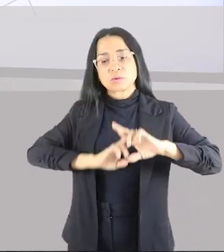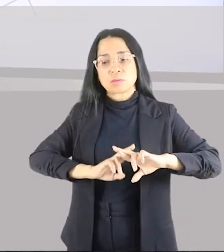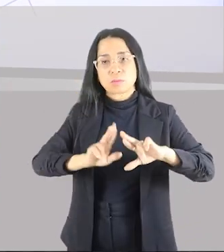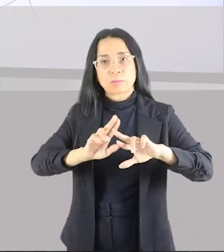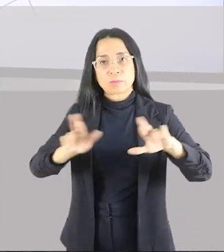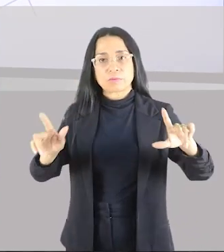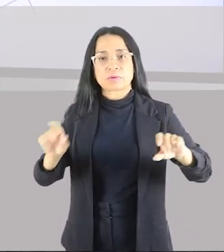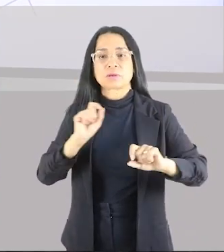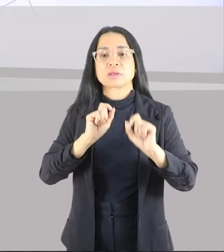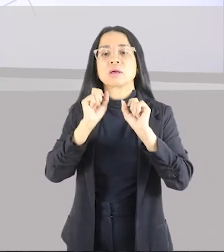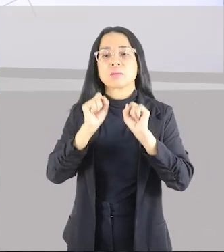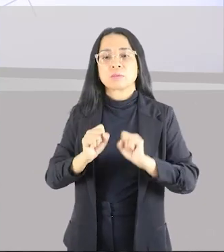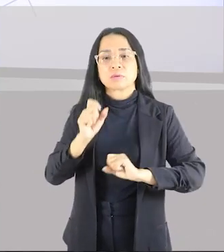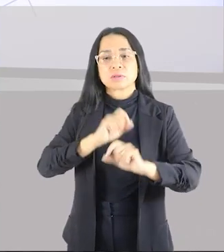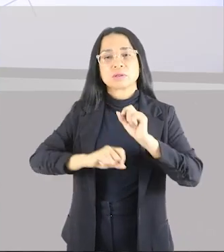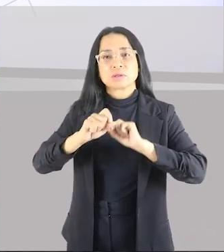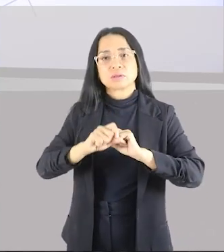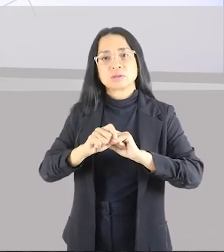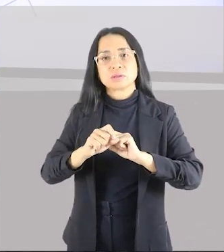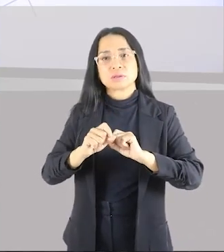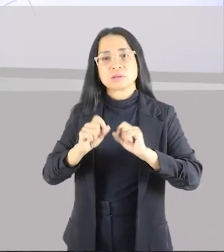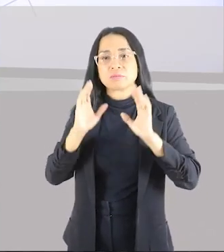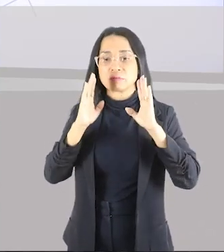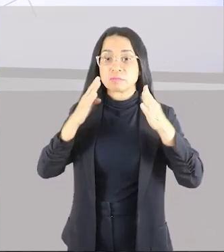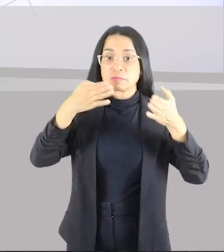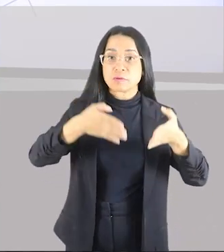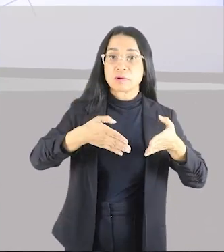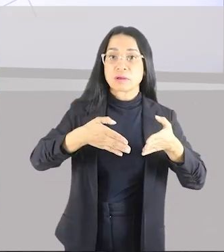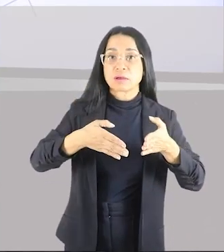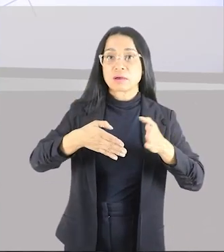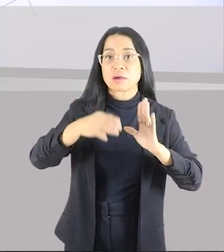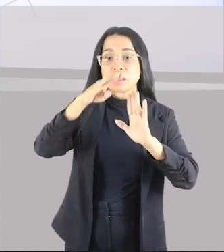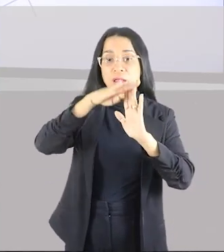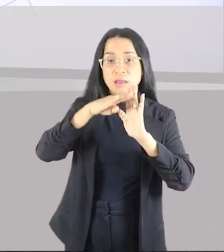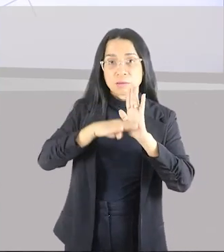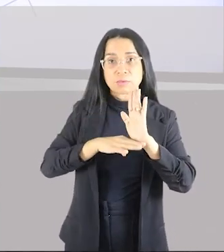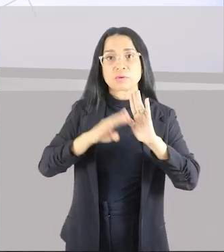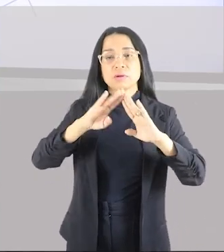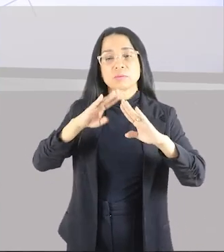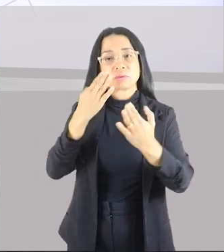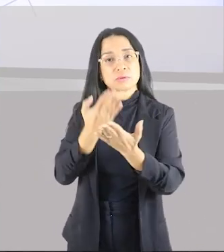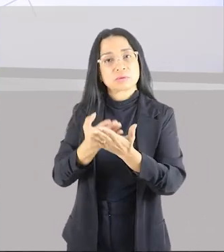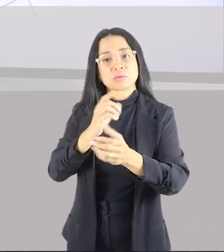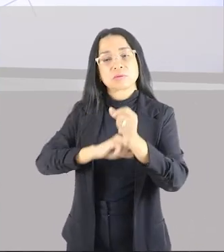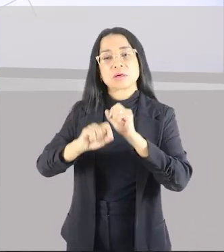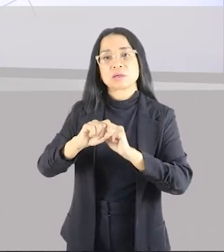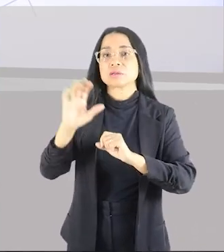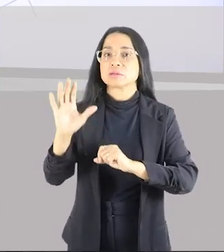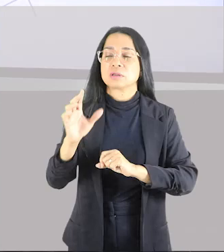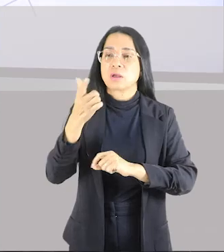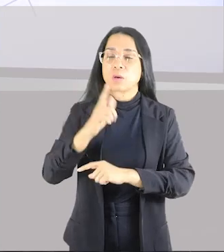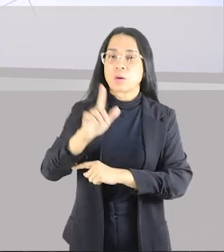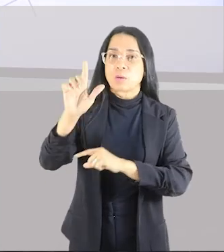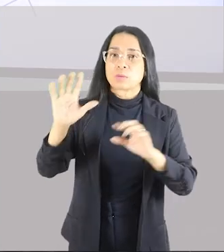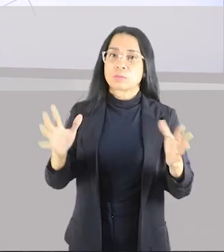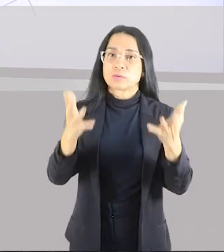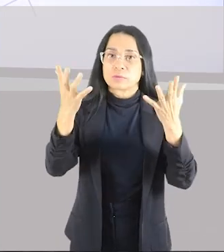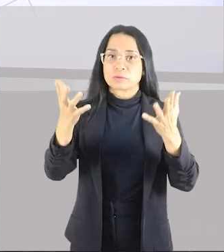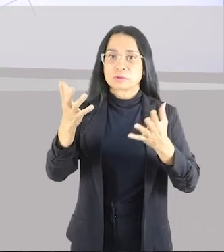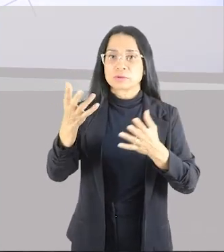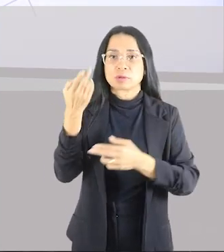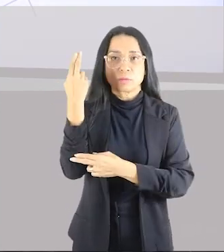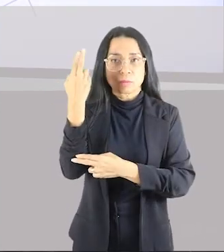diversificada, deveria ser ainda muito mais enfático, tanto os programas escolares, como ainda as outras manifestações que comumente